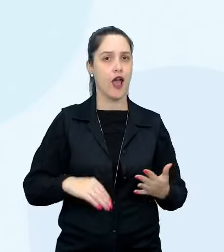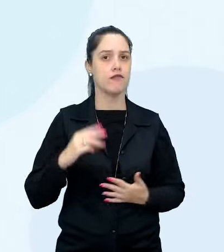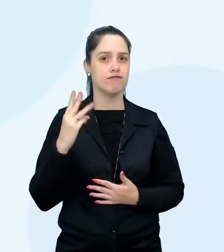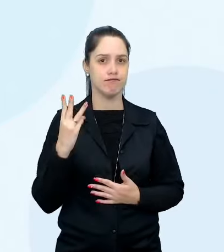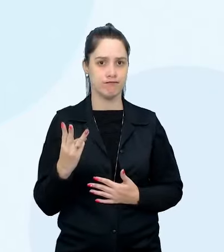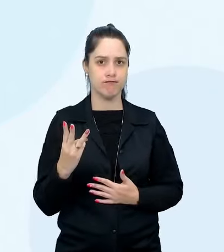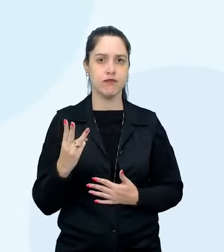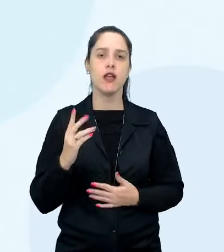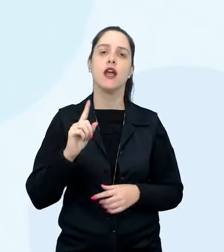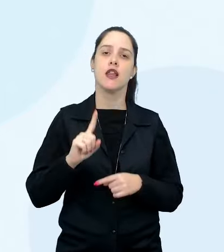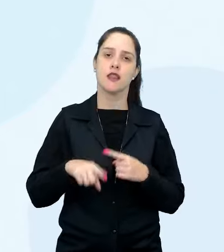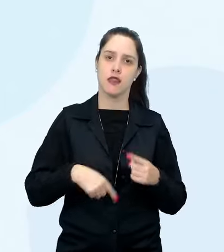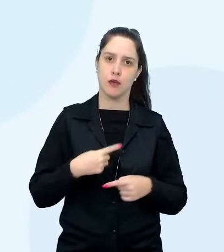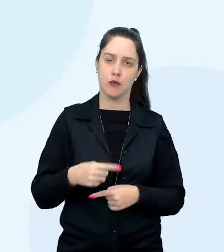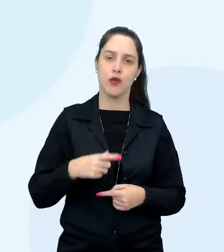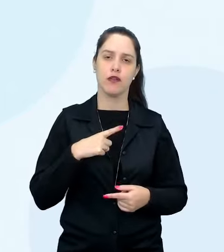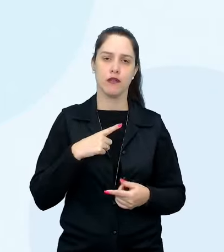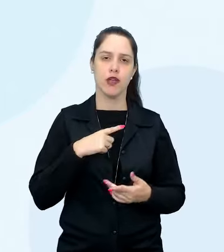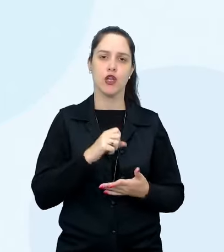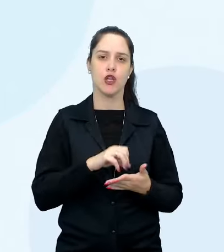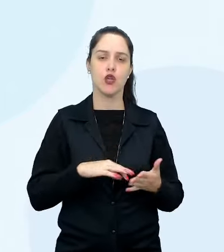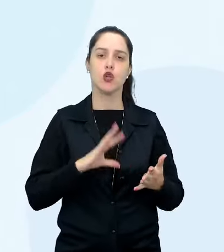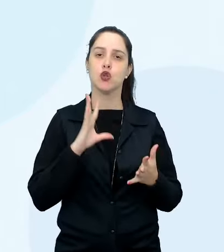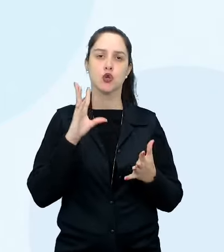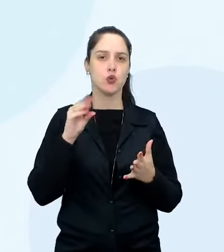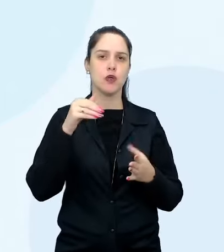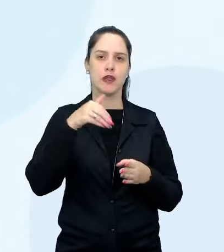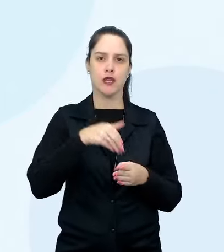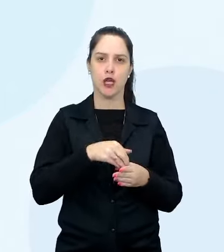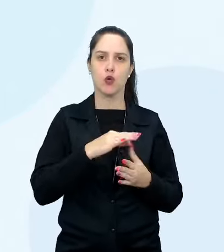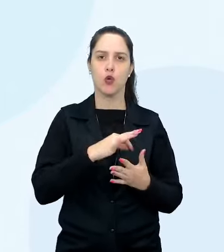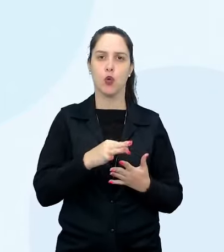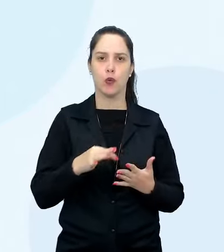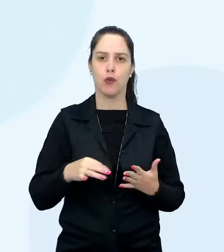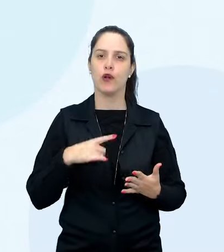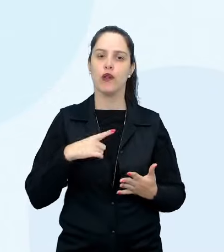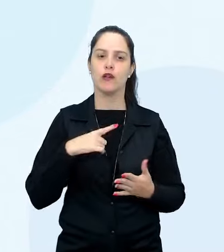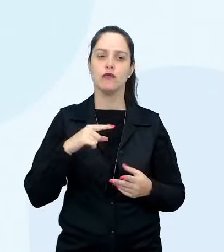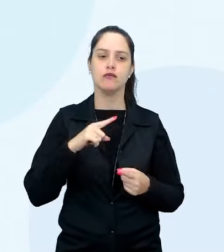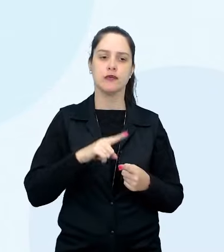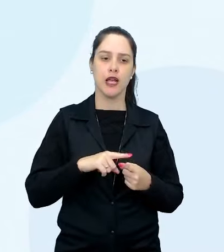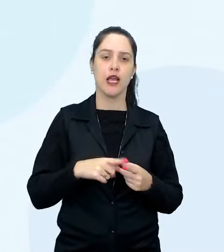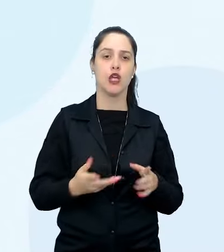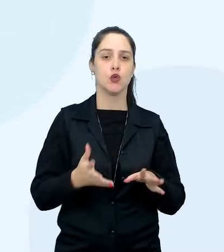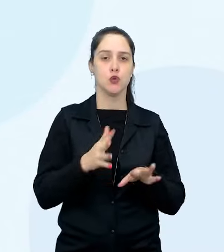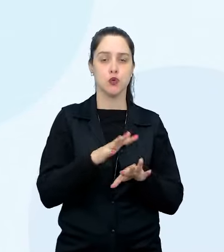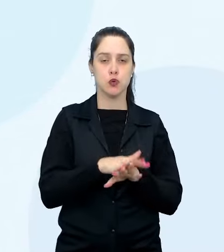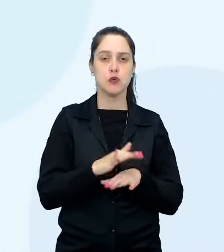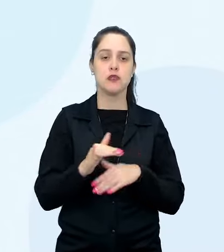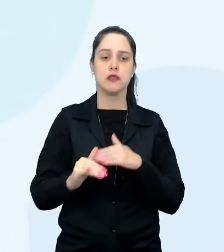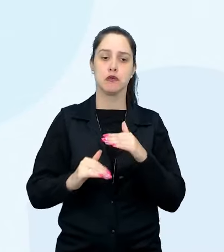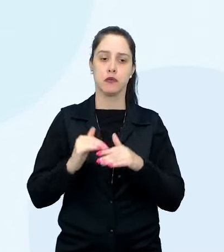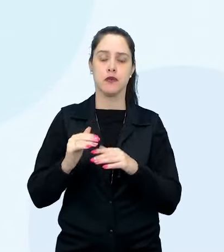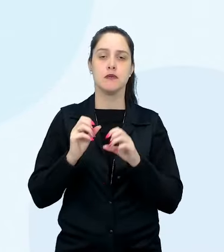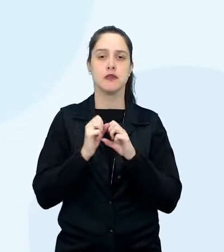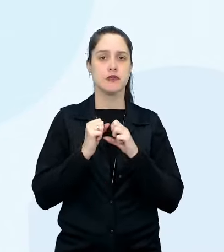e todas as atividades dentro do componente, dentro do mapa, ela tem uma introdução, um desenvolvimento,